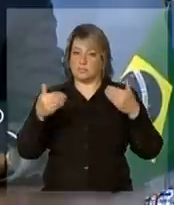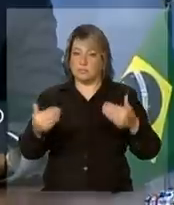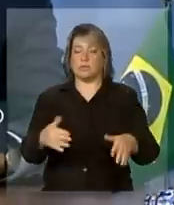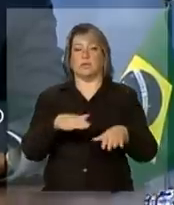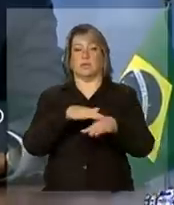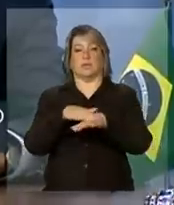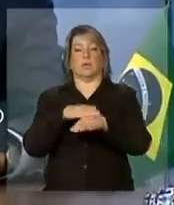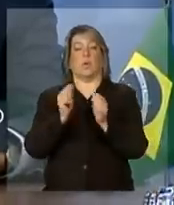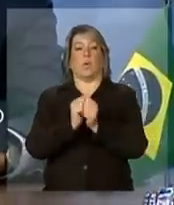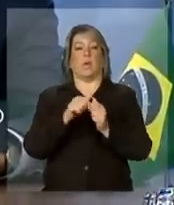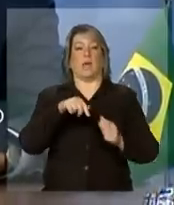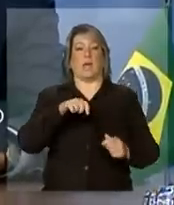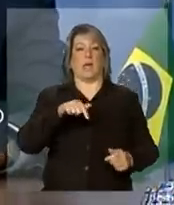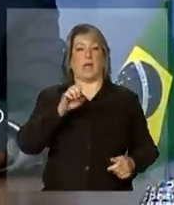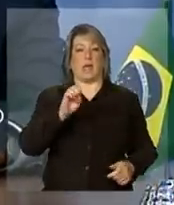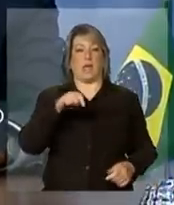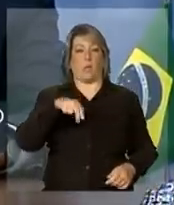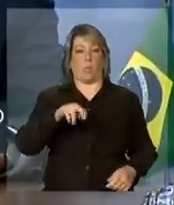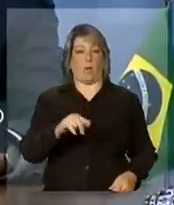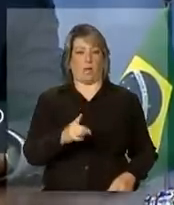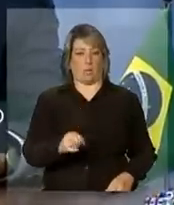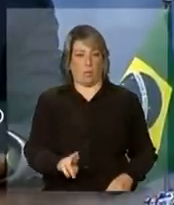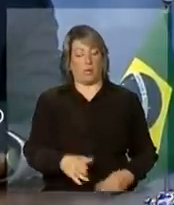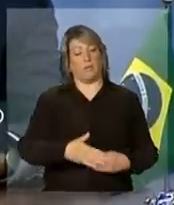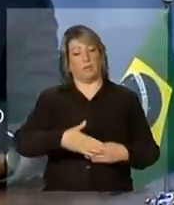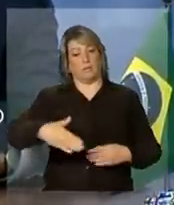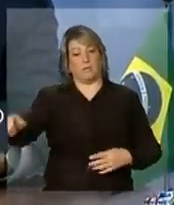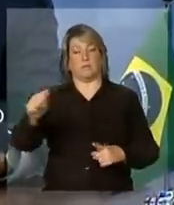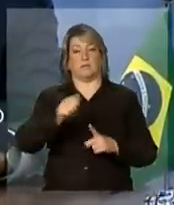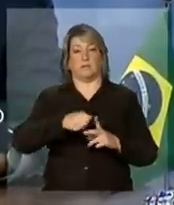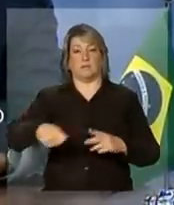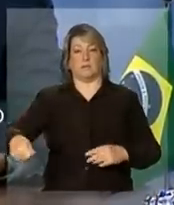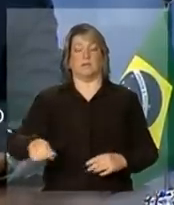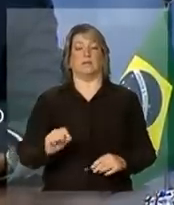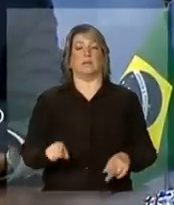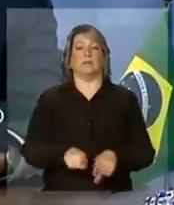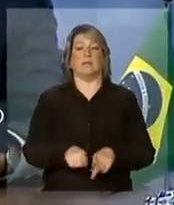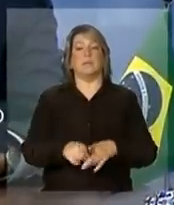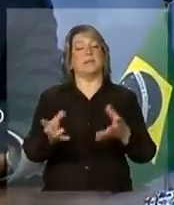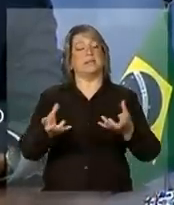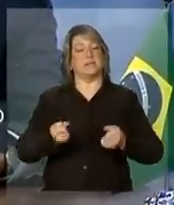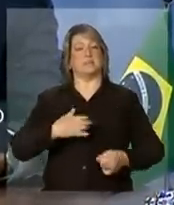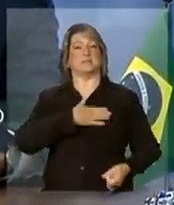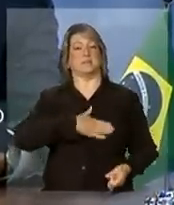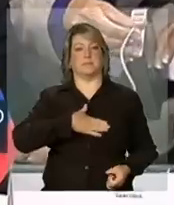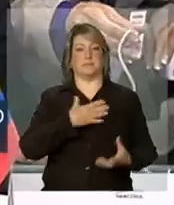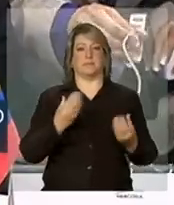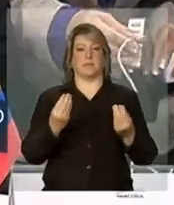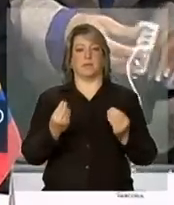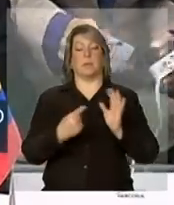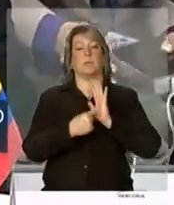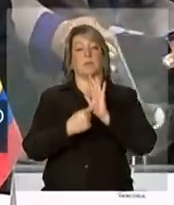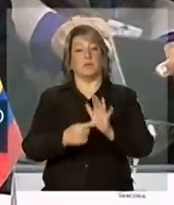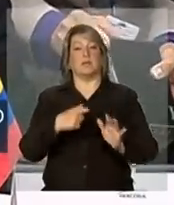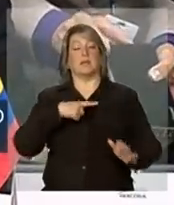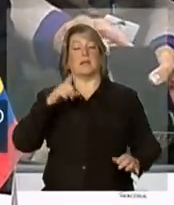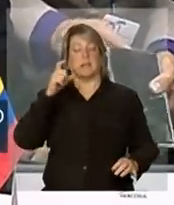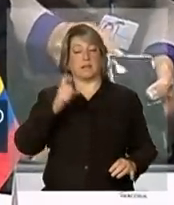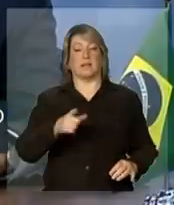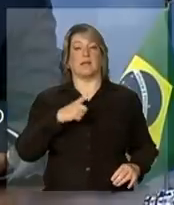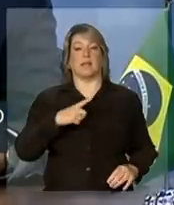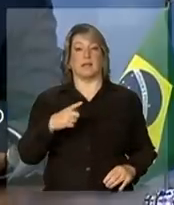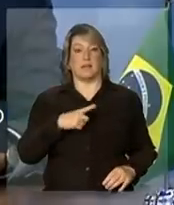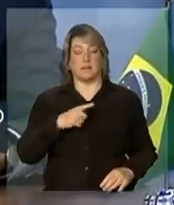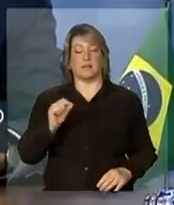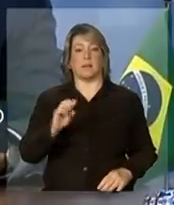exploratório com o Equador, que deve prosseguir no próximo semestre. Acolhemos com particular satisfação a manifestação de interesse renovado da Bolívia na